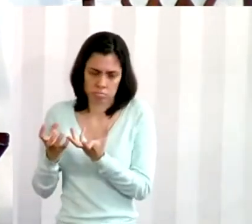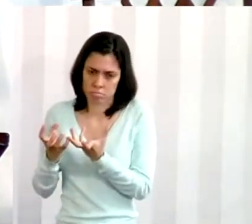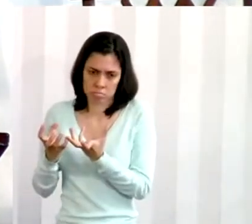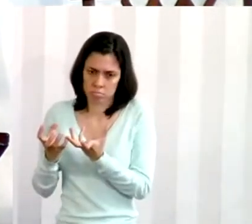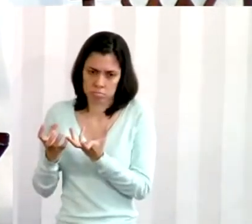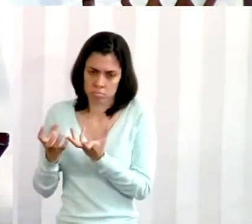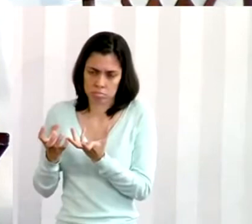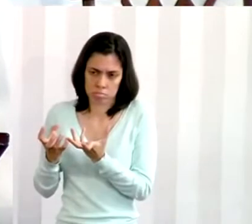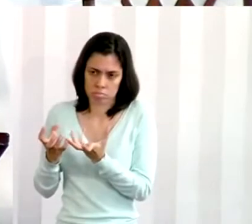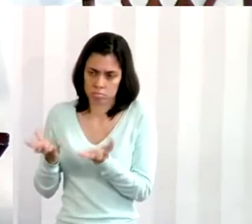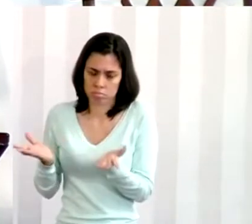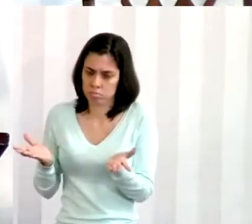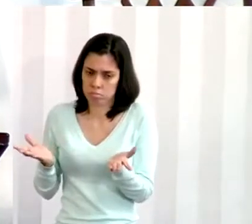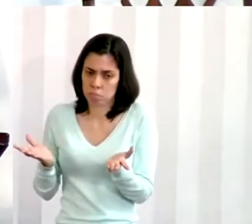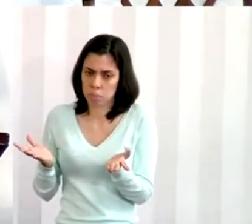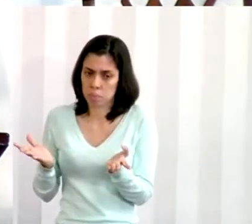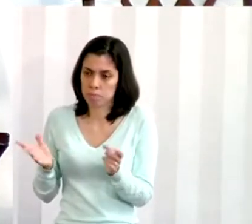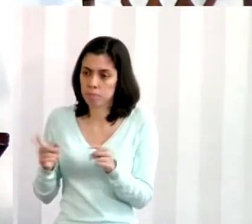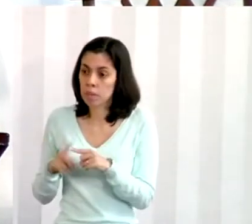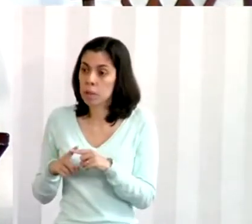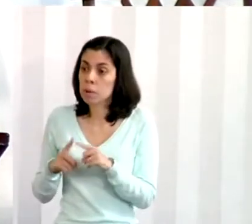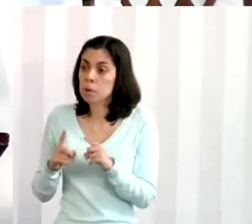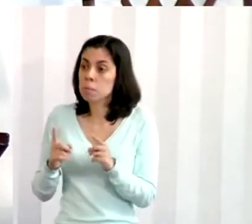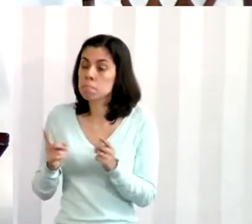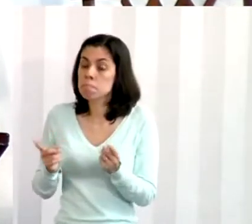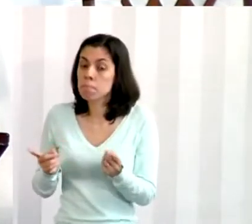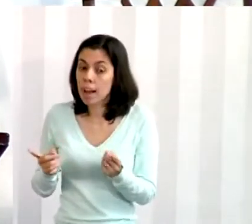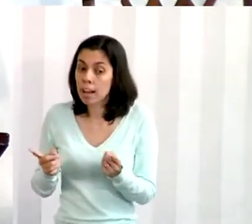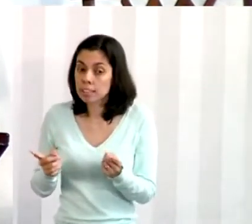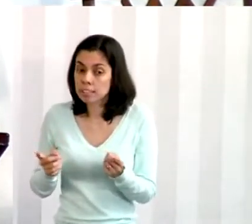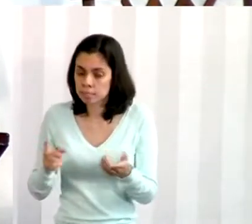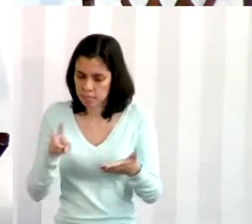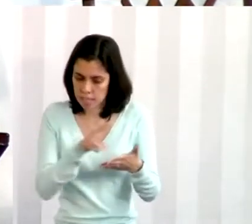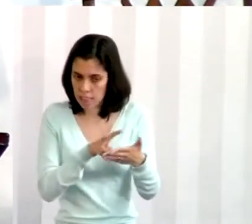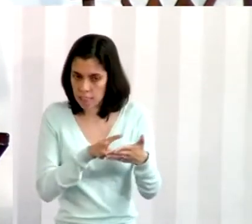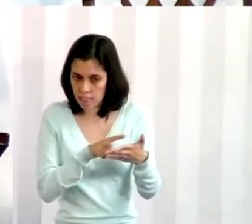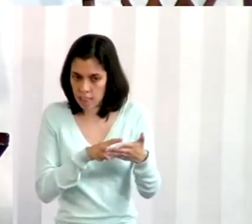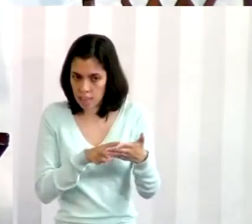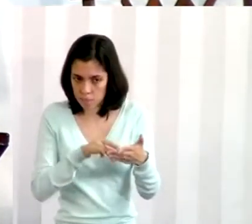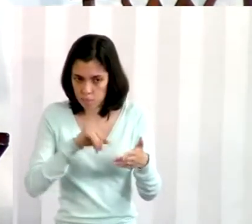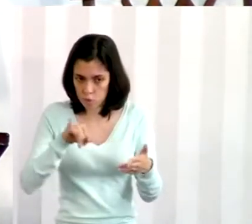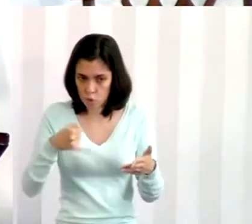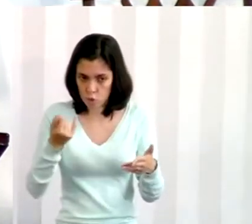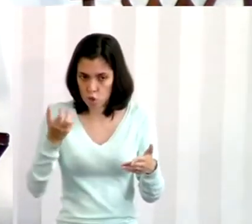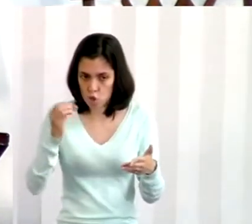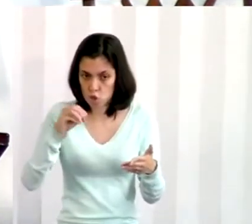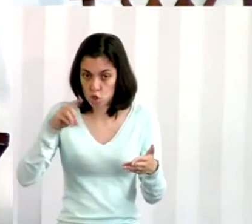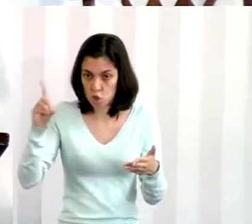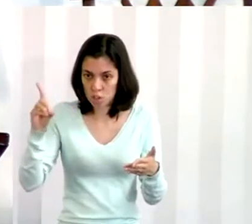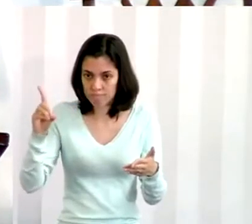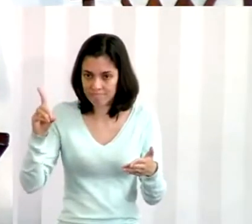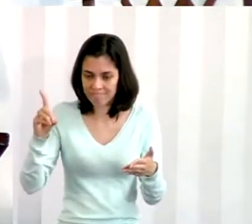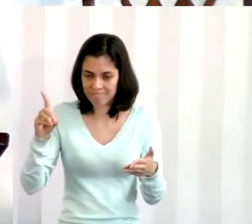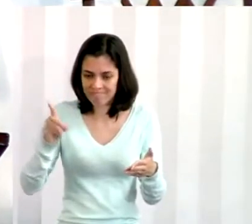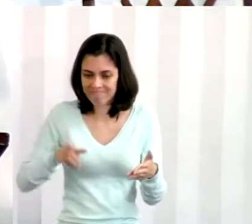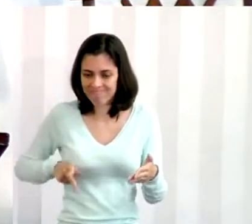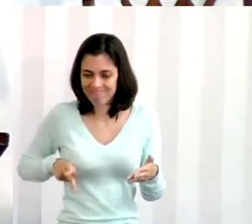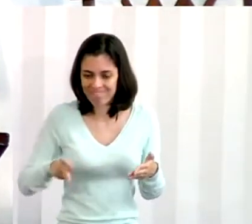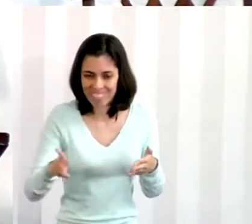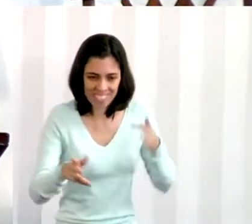entanto, você vai descobrir uma coisa no livro de Jó. Apesar de todas as coisas, a sua fé